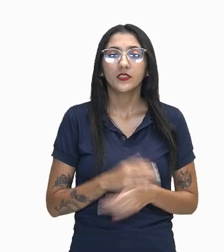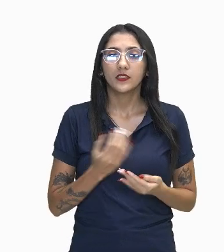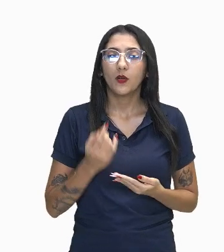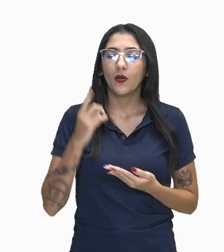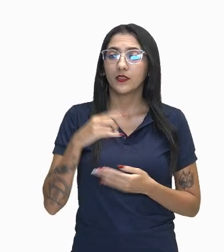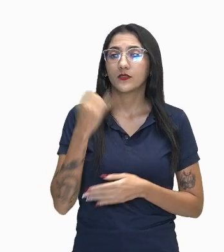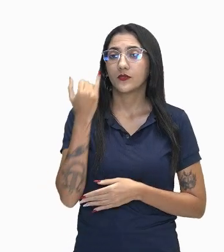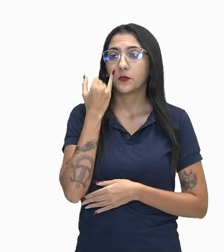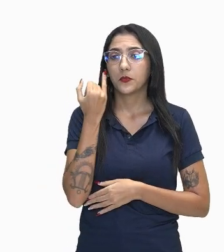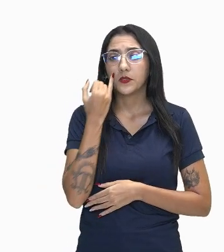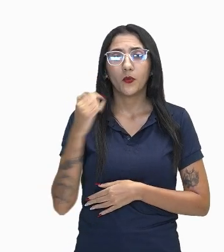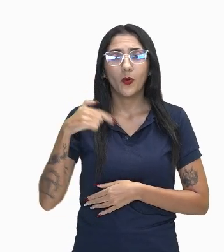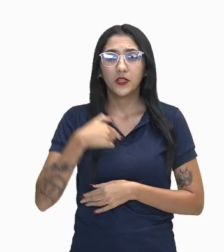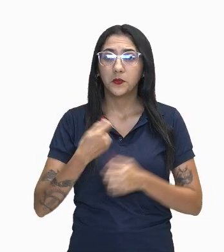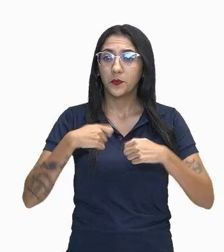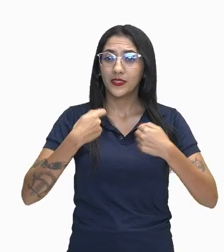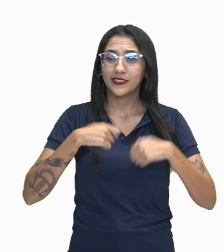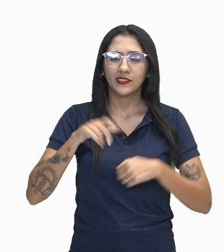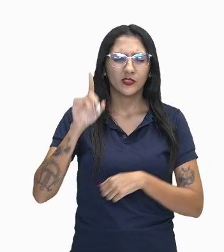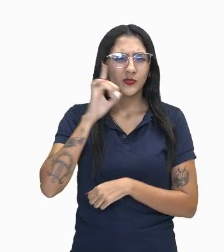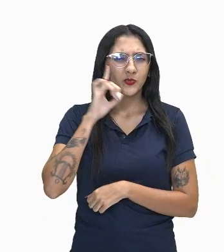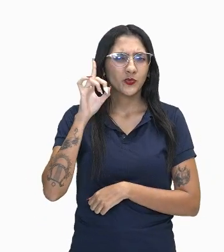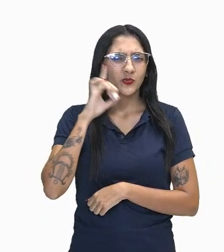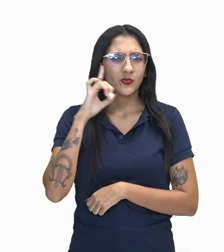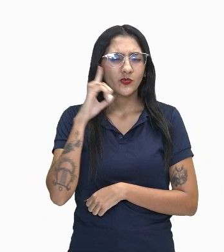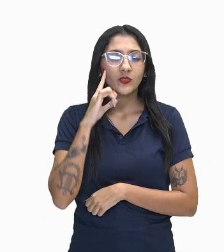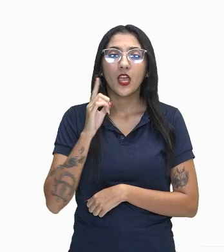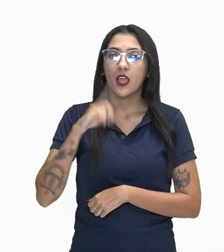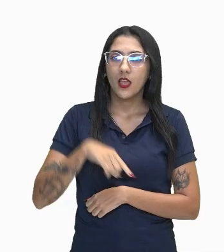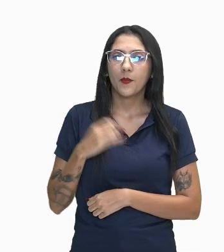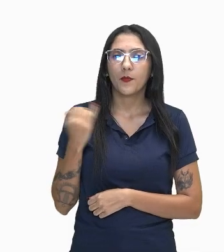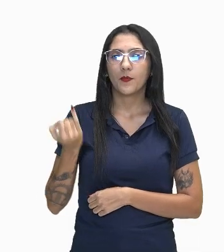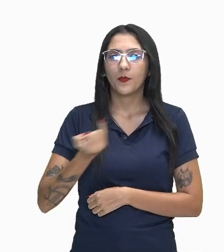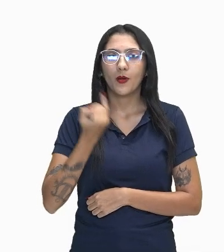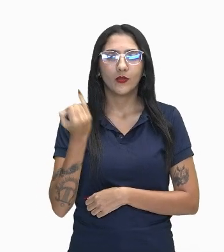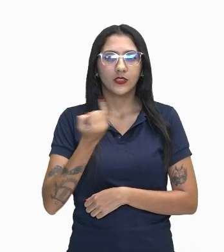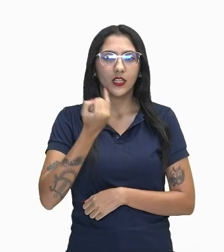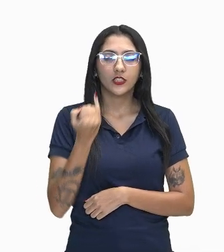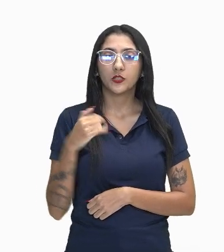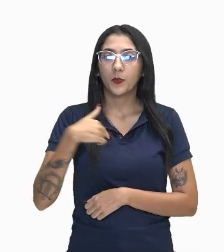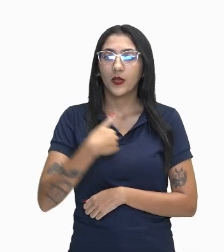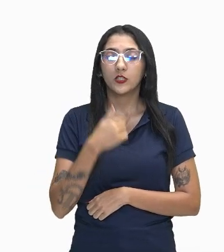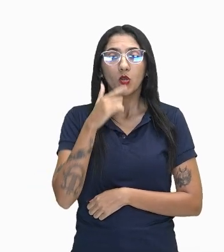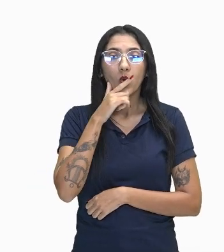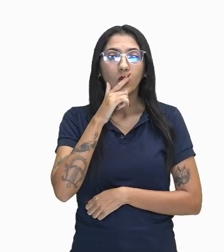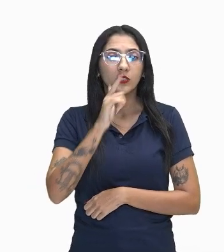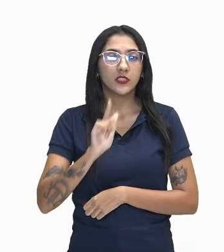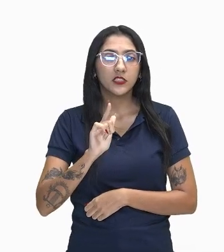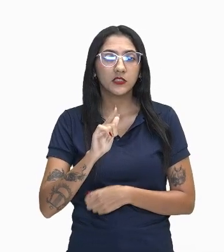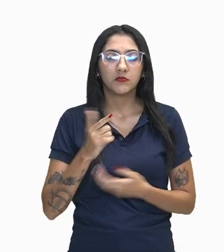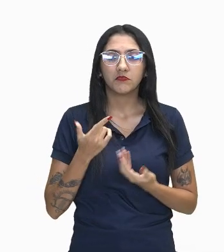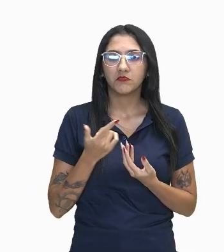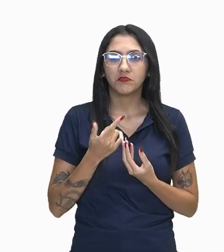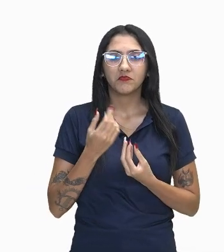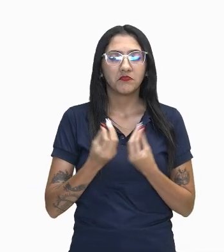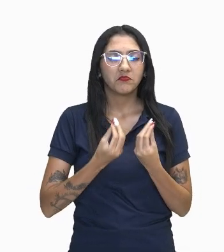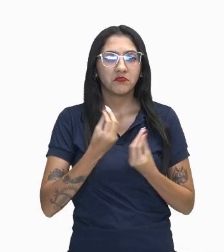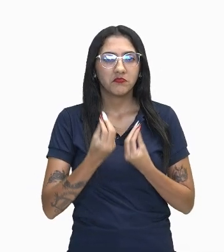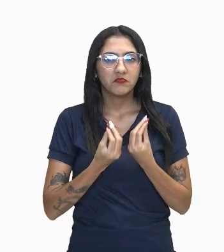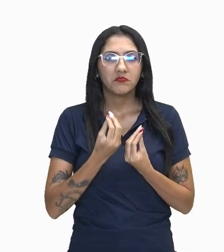aí no nosso dia a dia e vão ser fundamentais para chegar onde? A